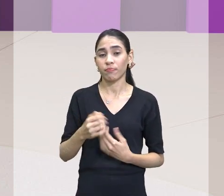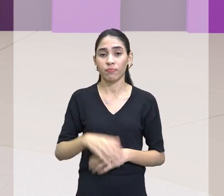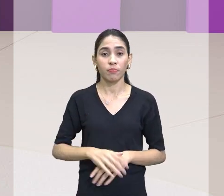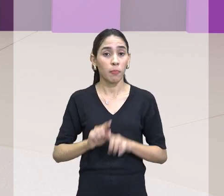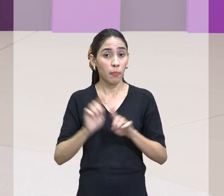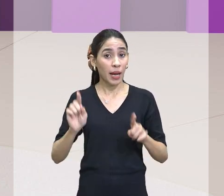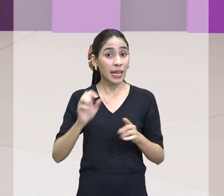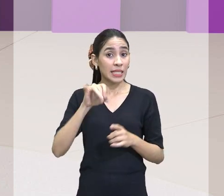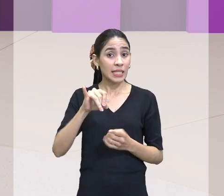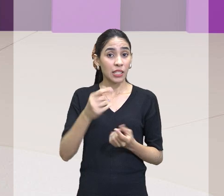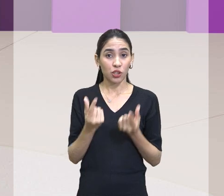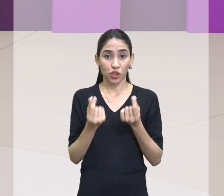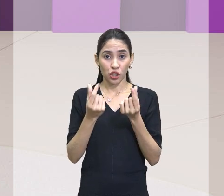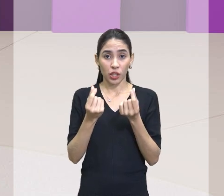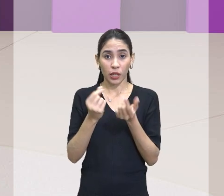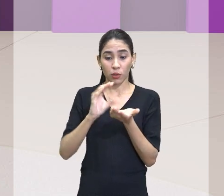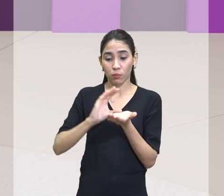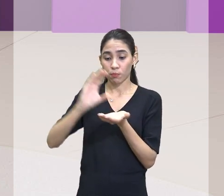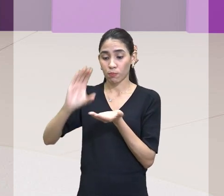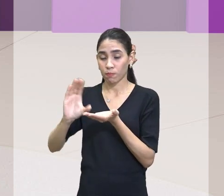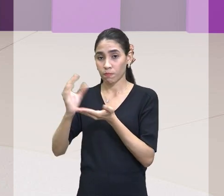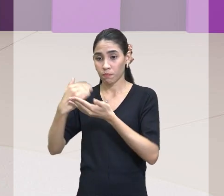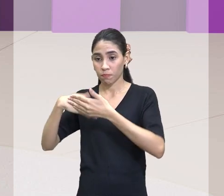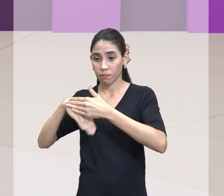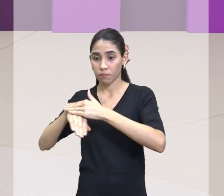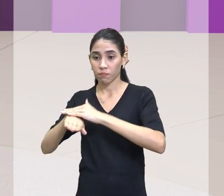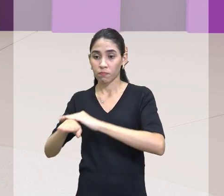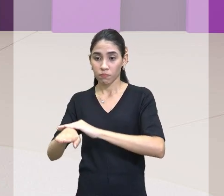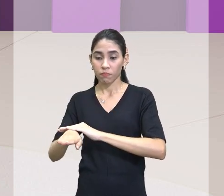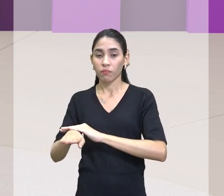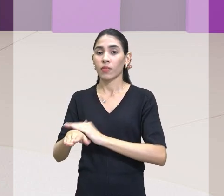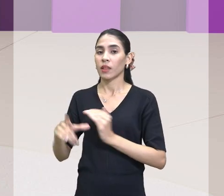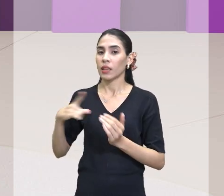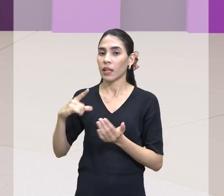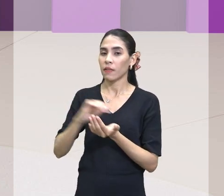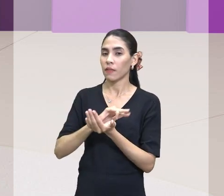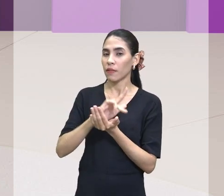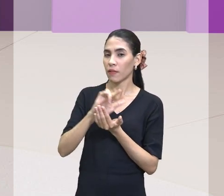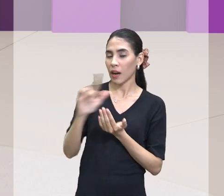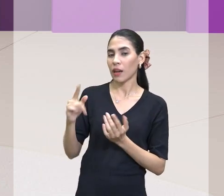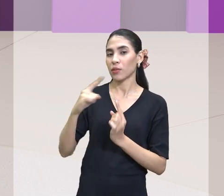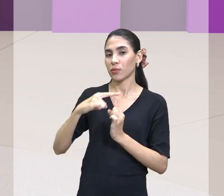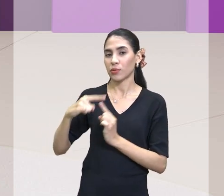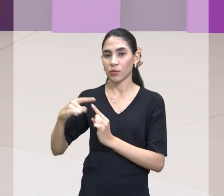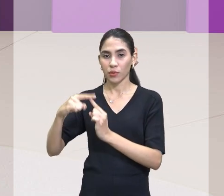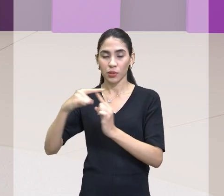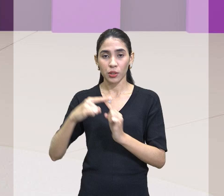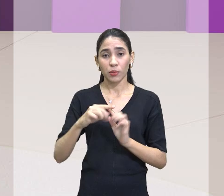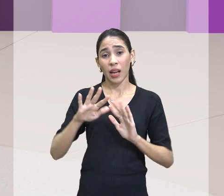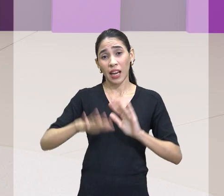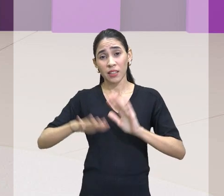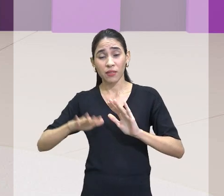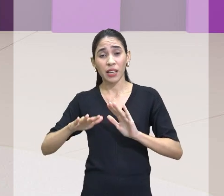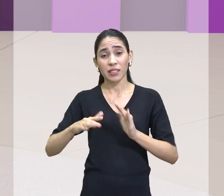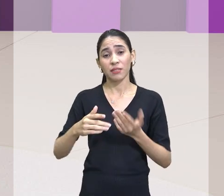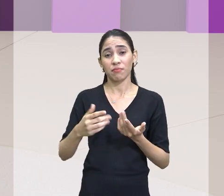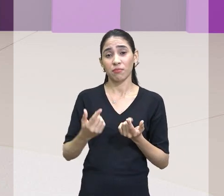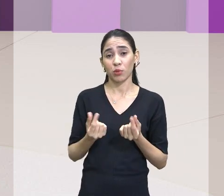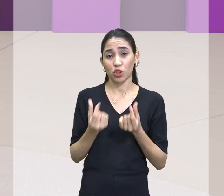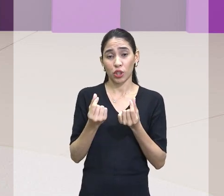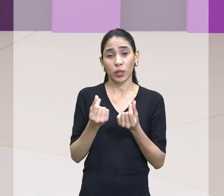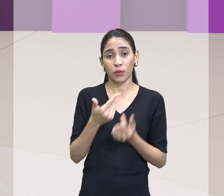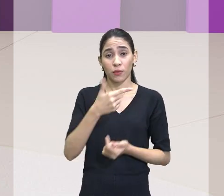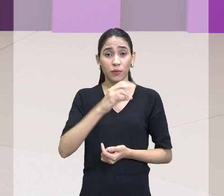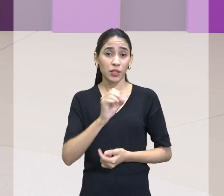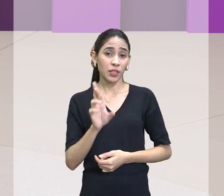para investir, existem aí vários tipos de investimento. Investimento que começa com R$20. Então, ao